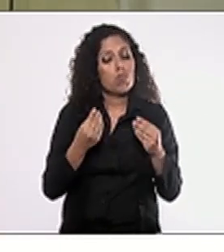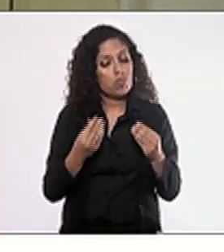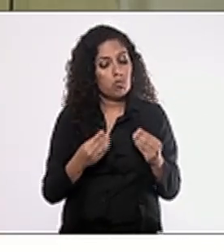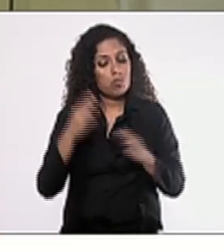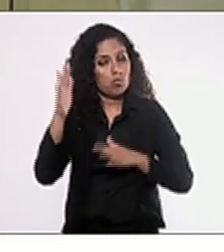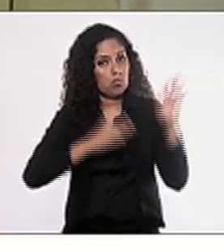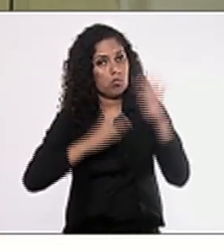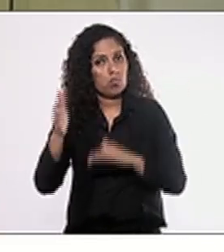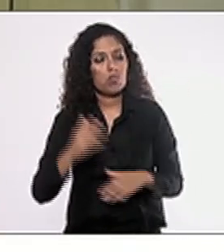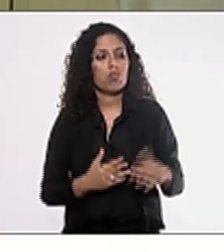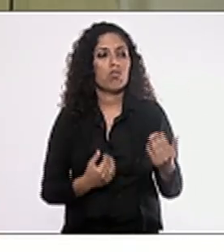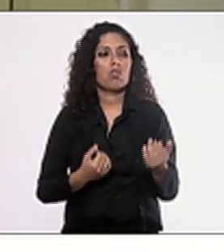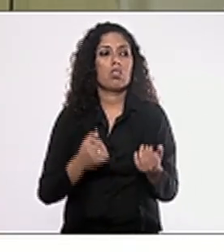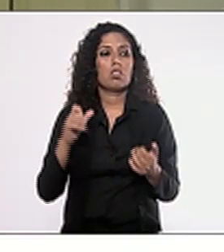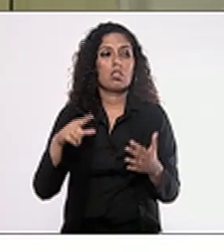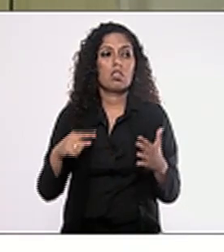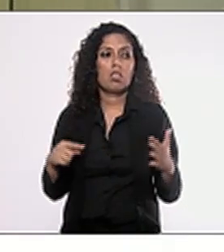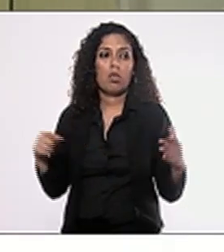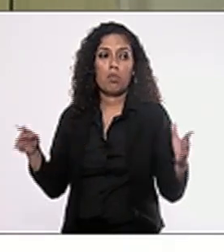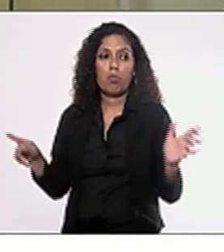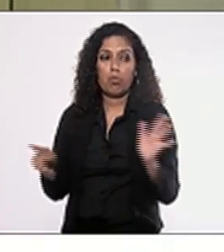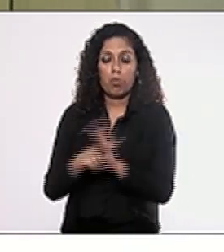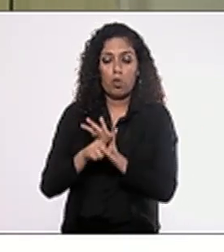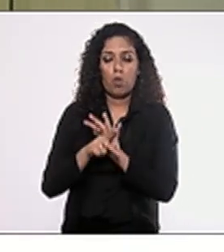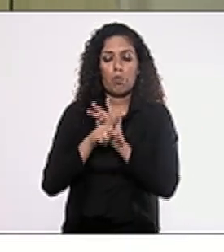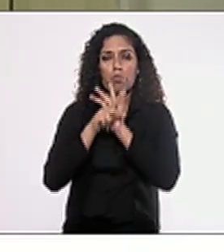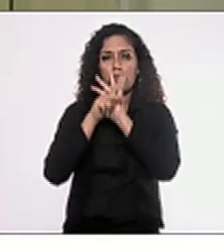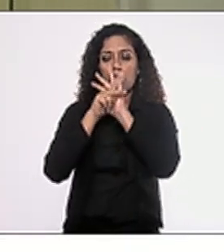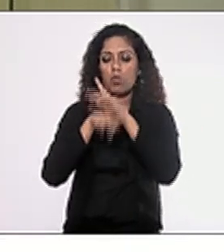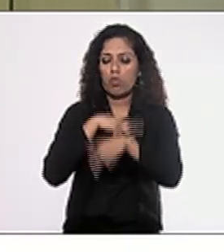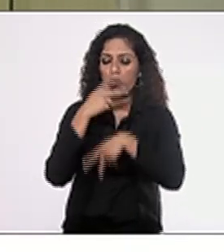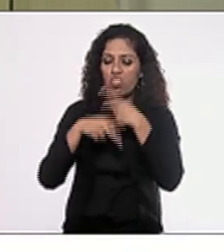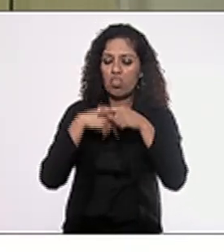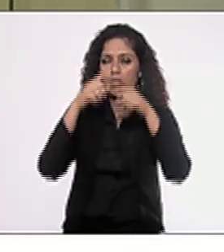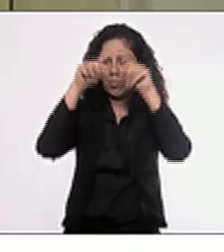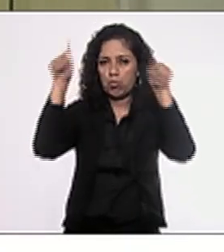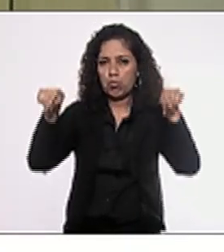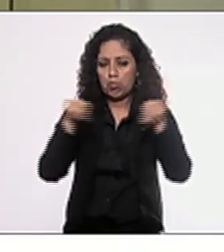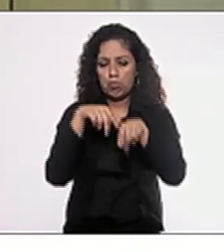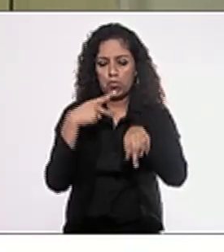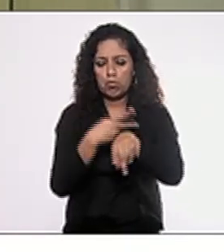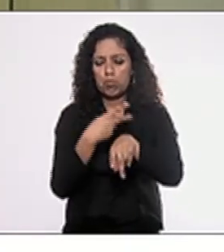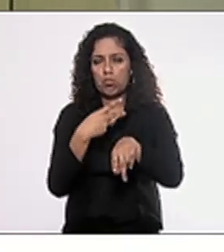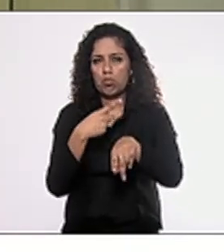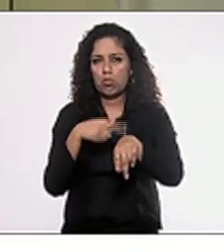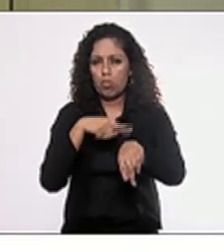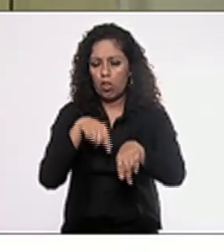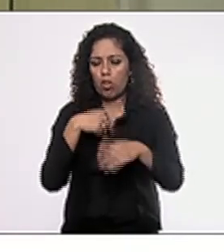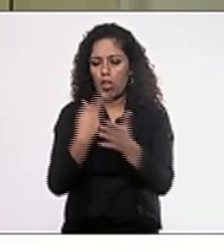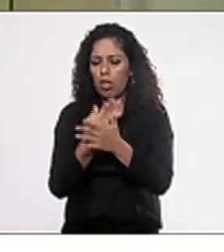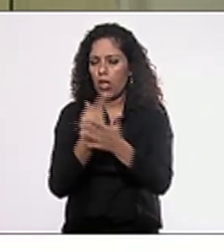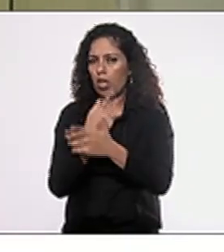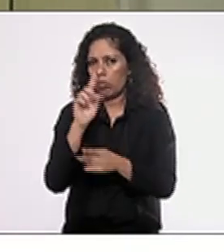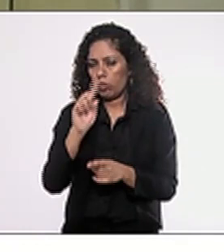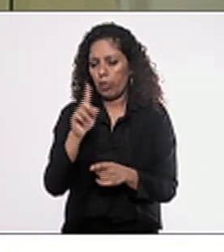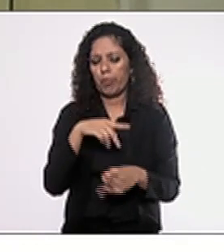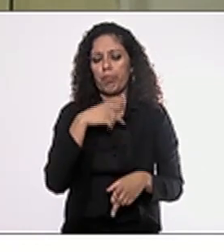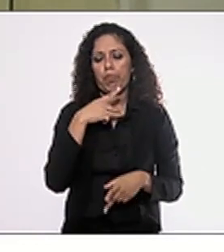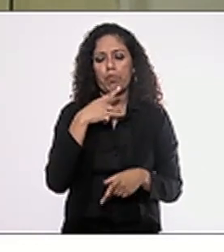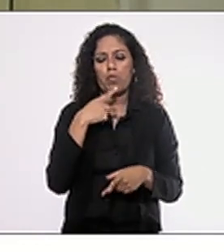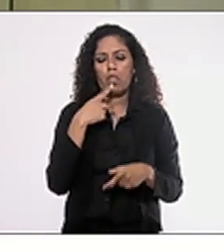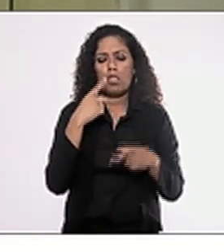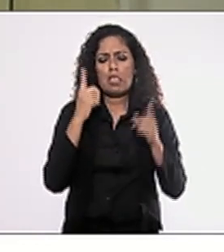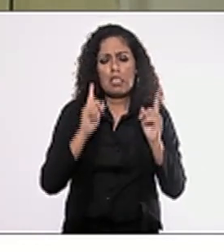não sejam especificamente sobre irregularidade de hidrômetros. Ao contrário, boa parte das ações